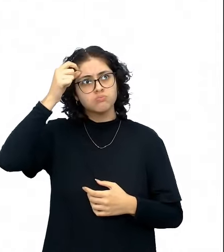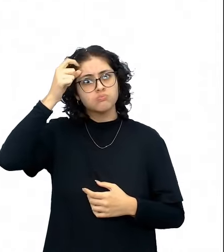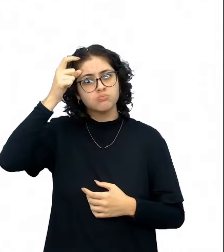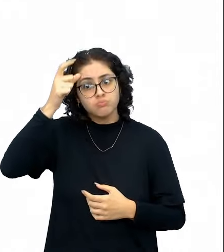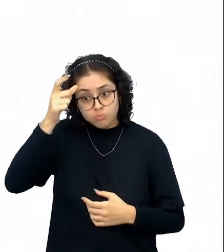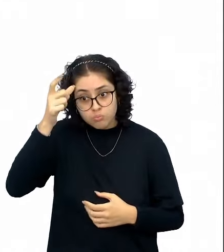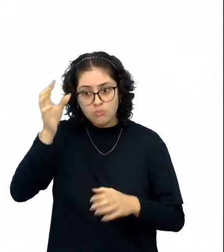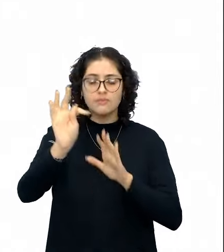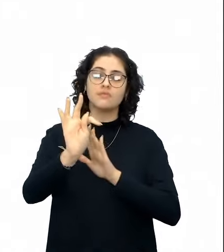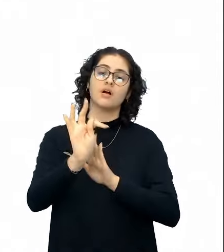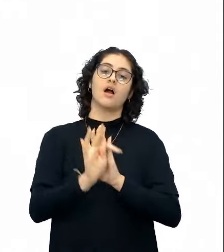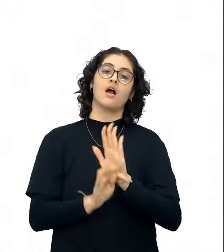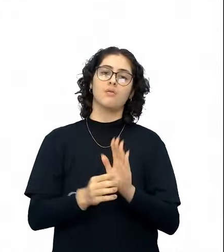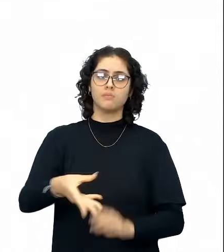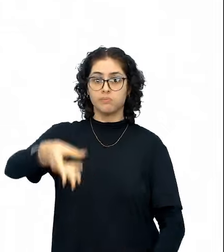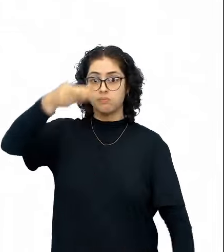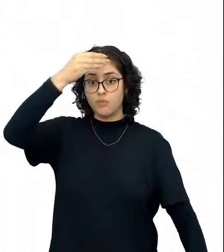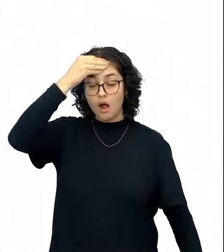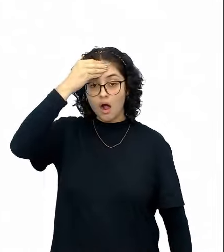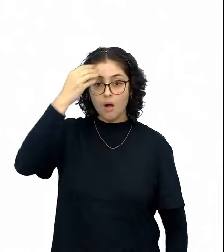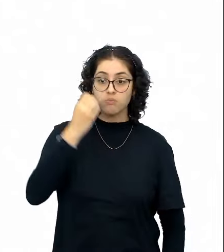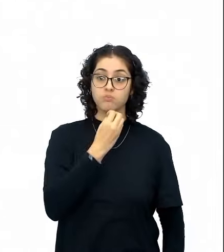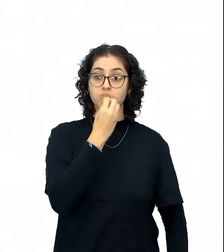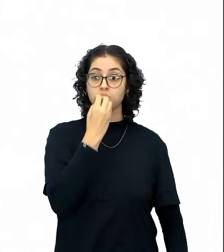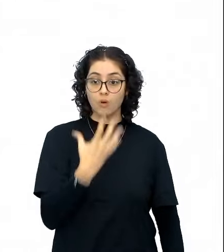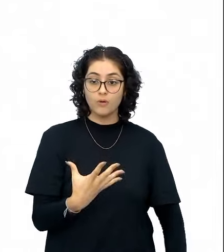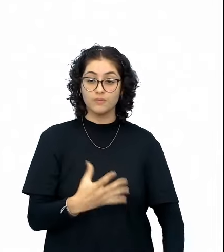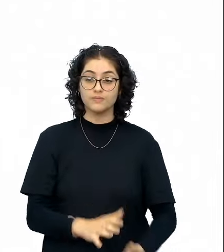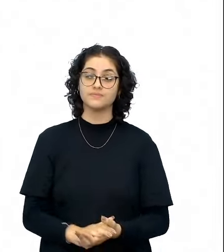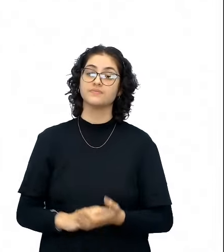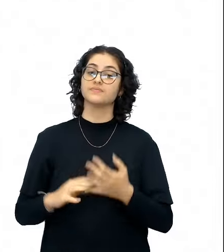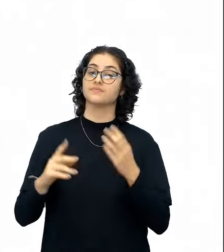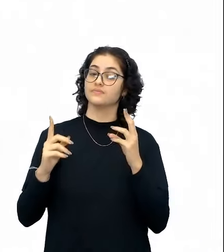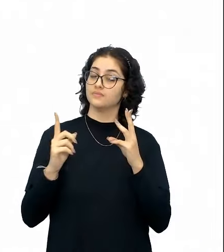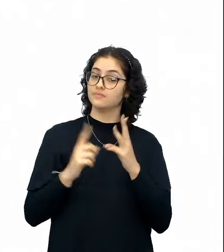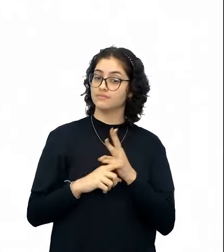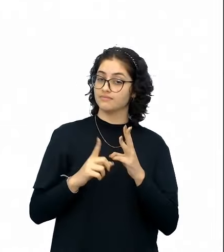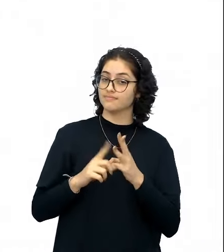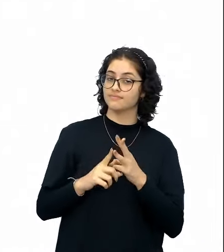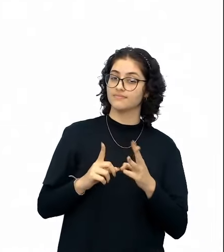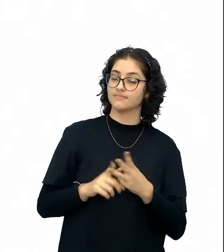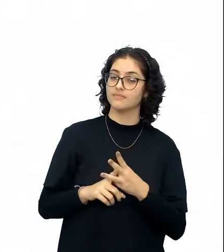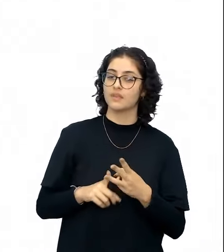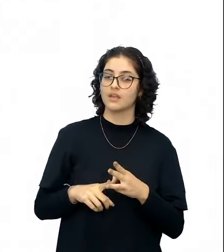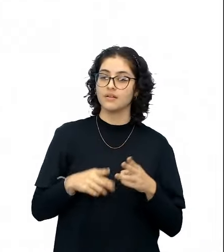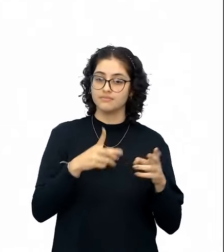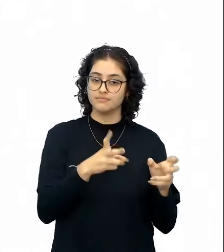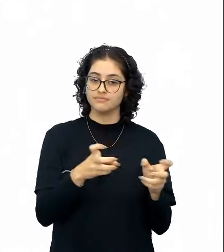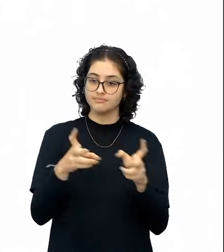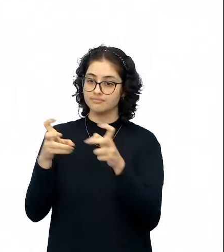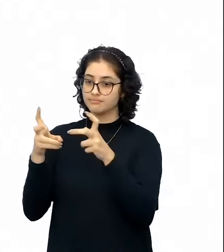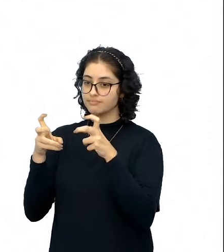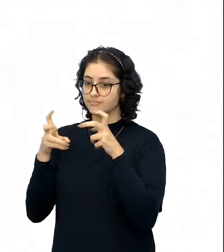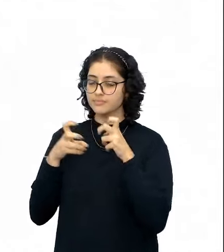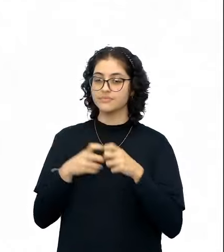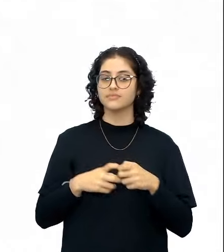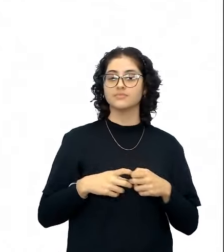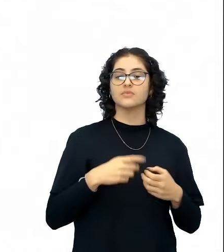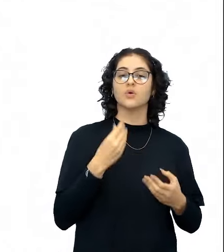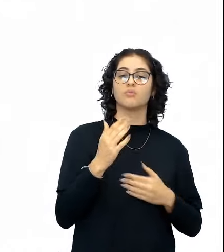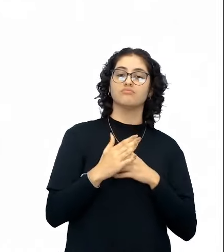entender mais rápido, entender com qualidade. E aí, no terceiro momento, nós analisamos as possibilidades de uso